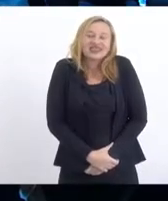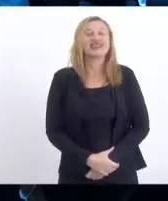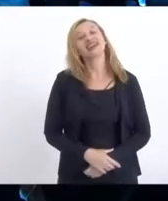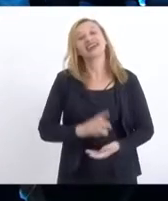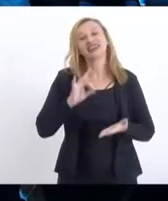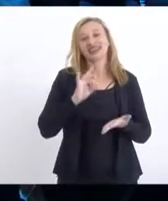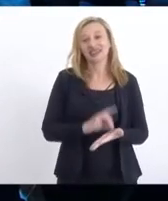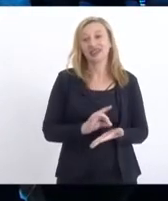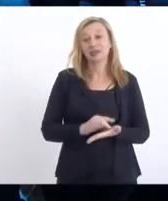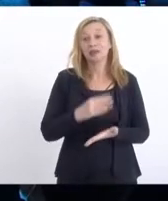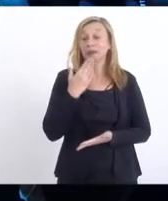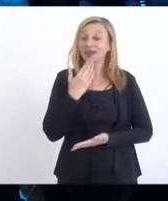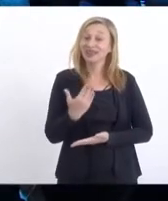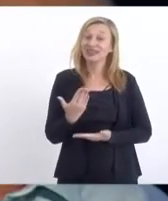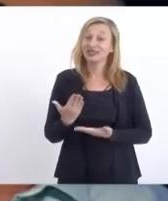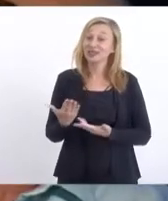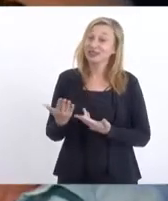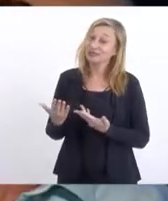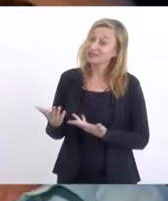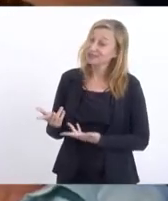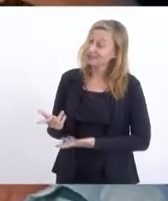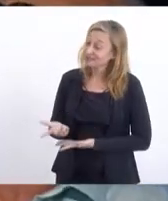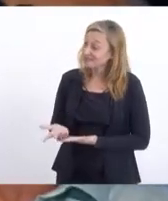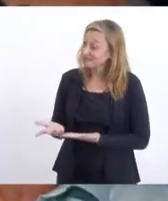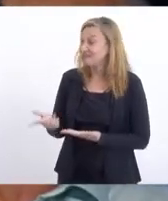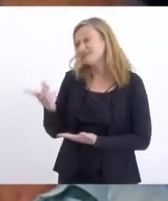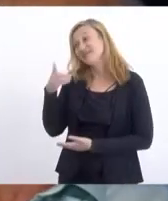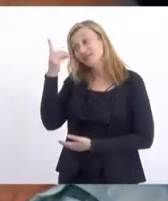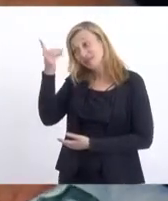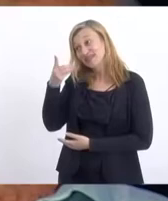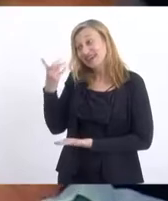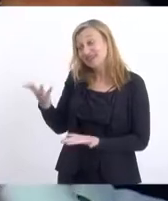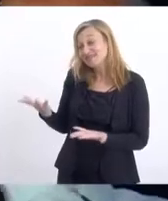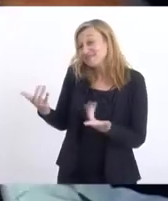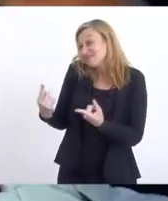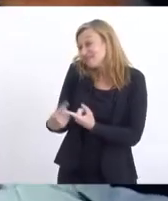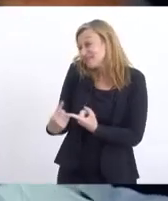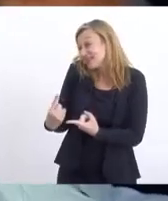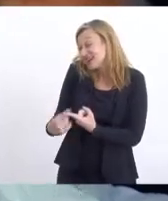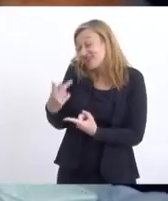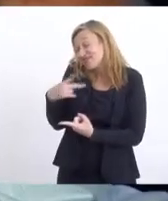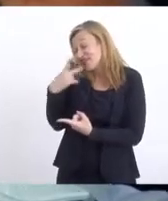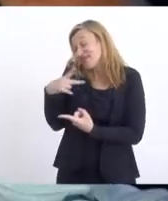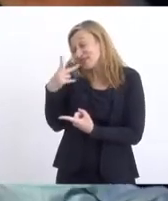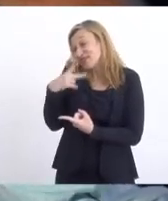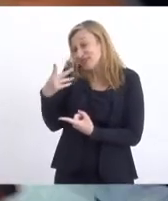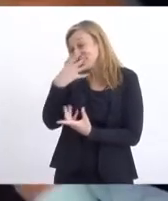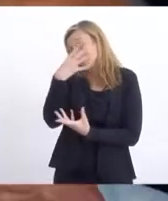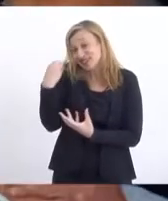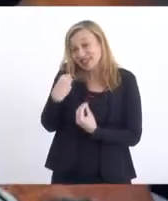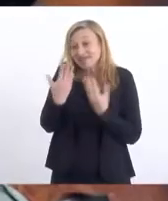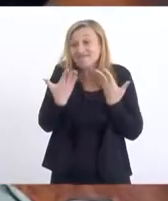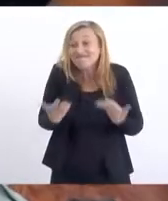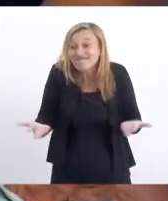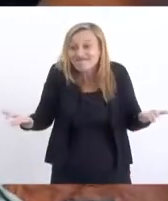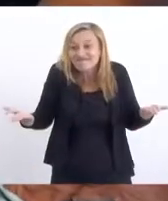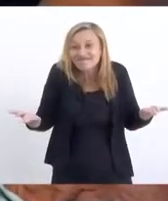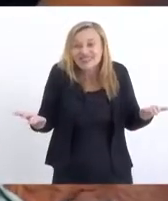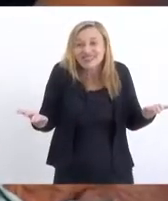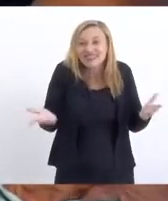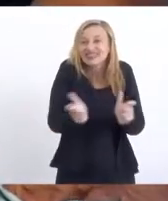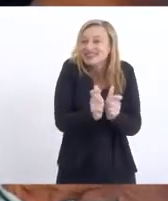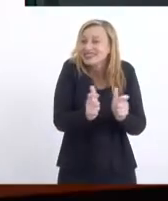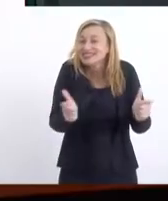Realmente eu tive que pedir cremência, deputado, porque a gente fala e acaba esquecendo. Um dos